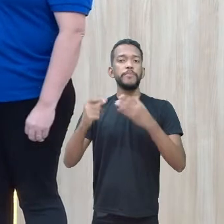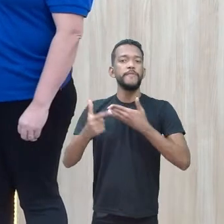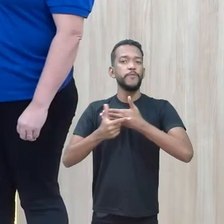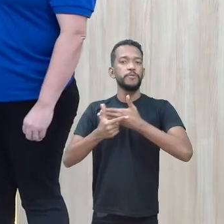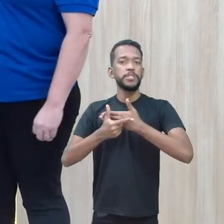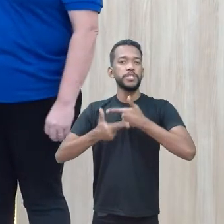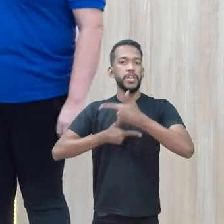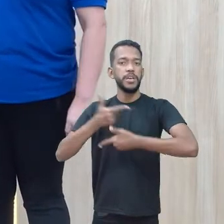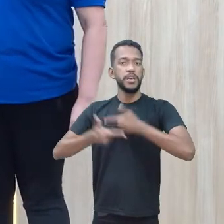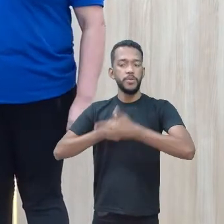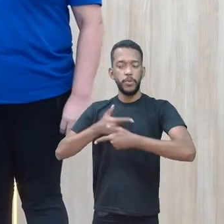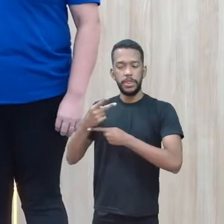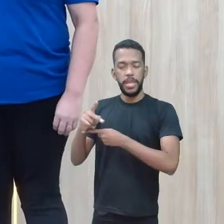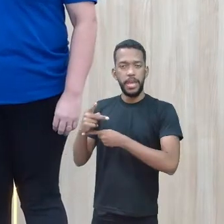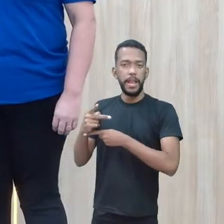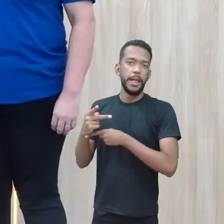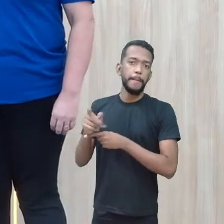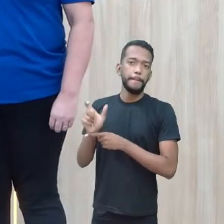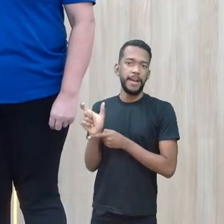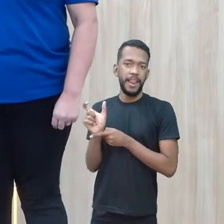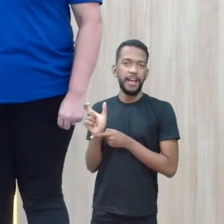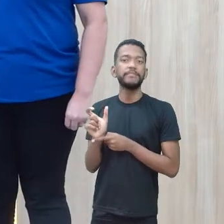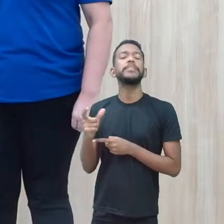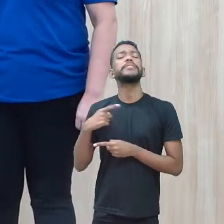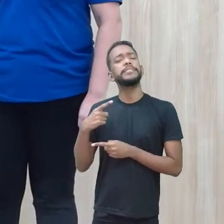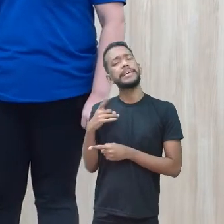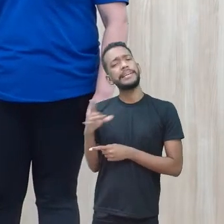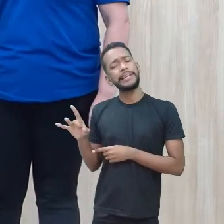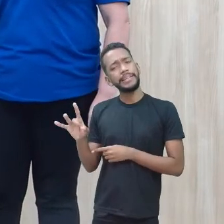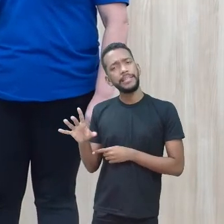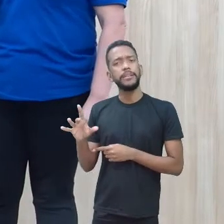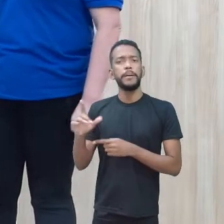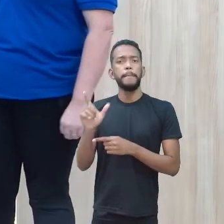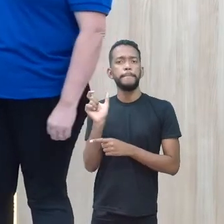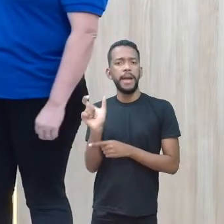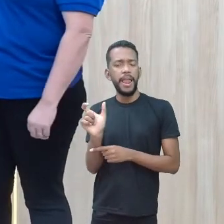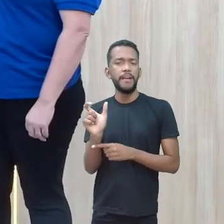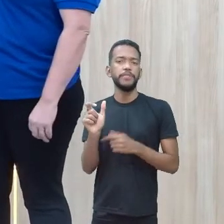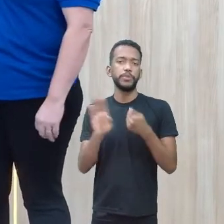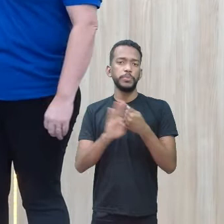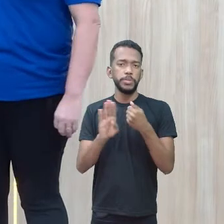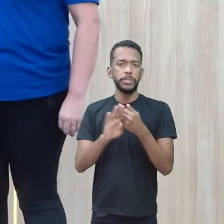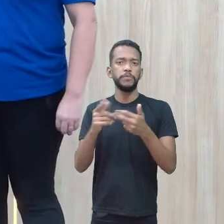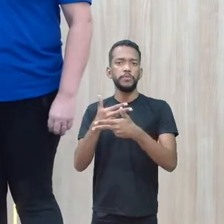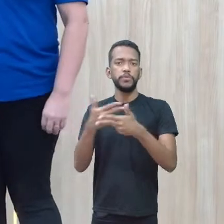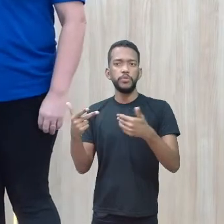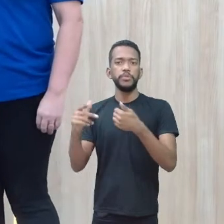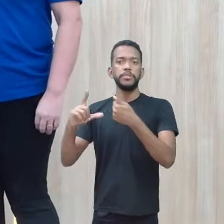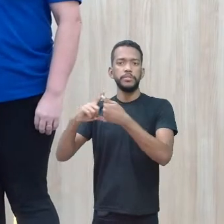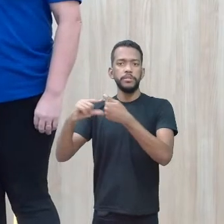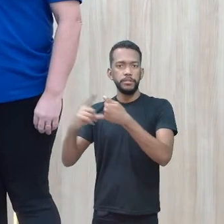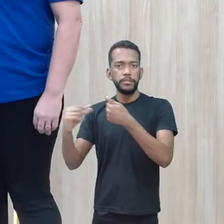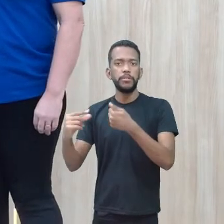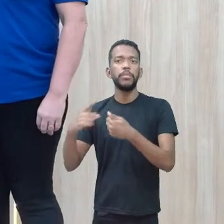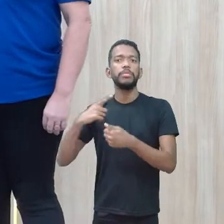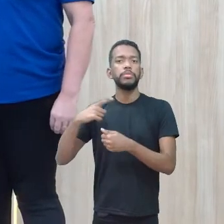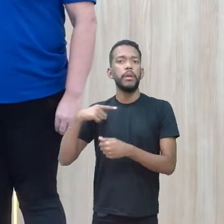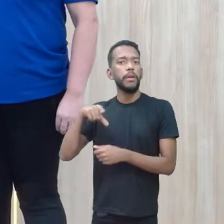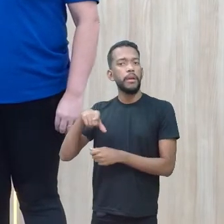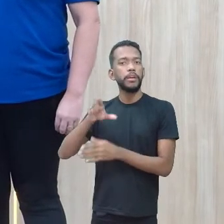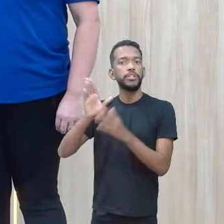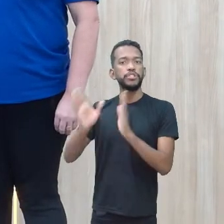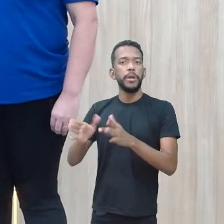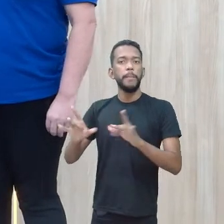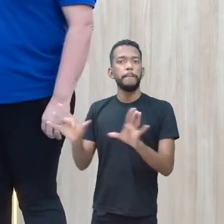Então, cada palavra, cada artigo colocado, cada substantivo, eles estão ali com